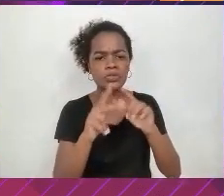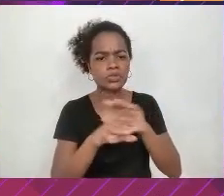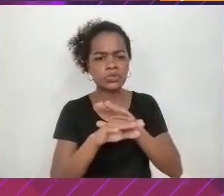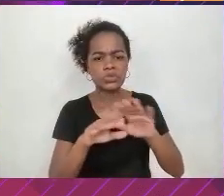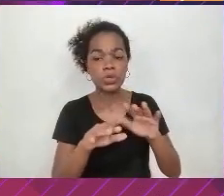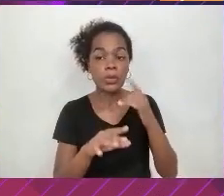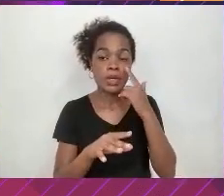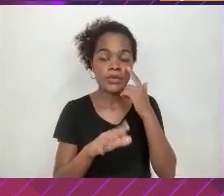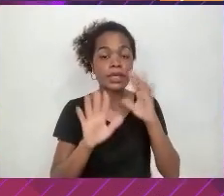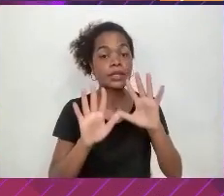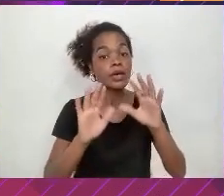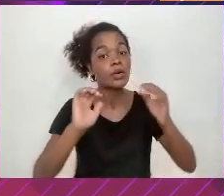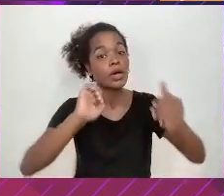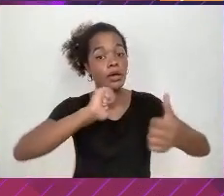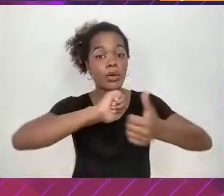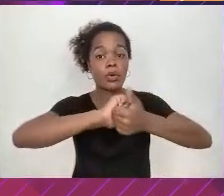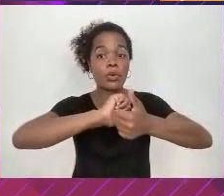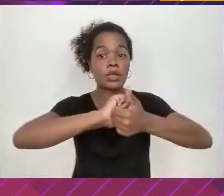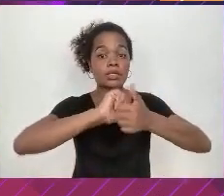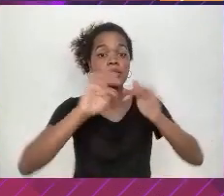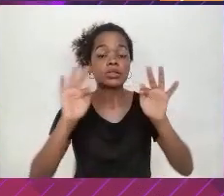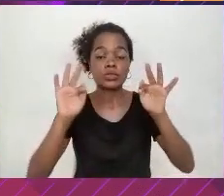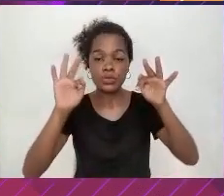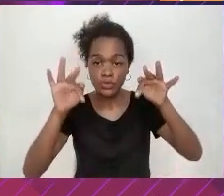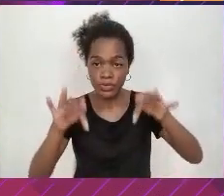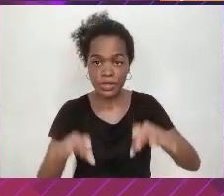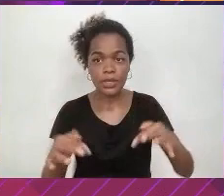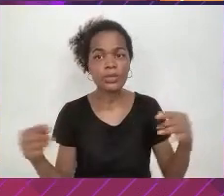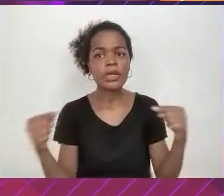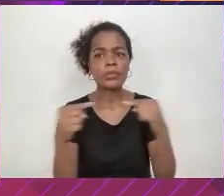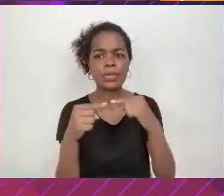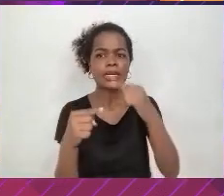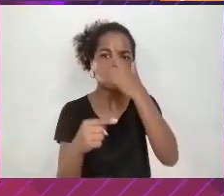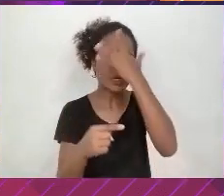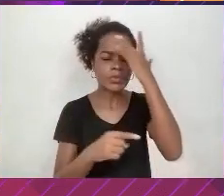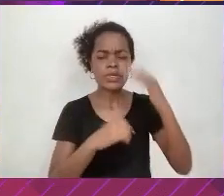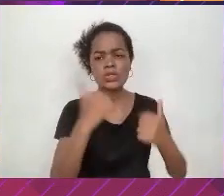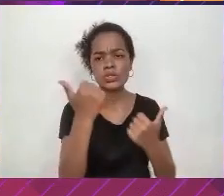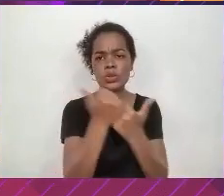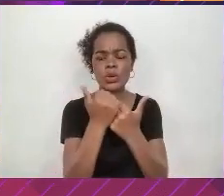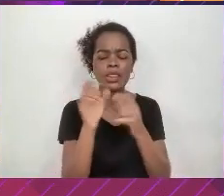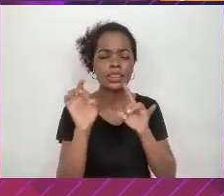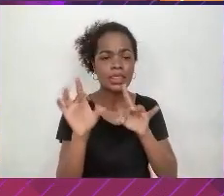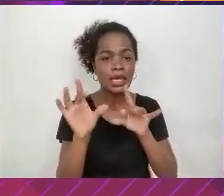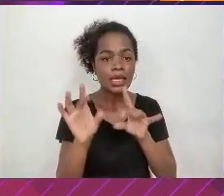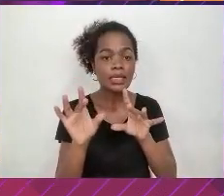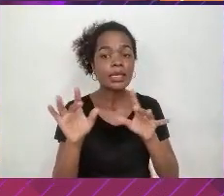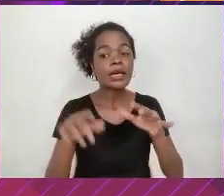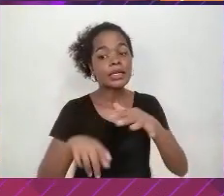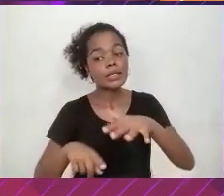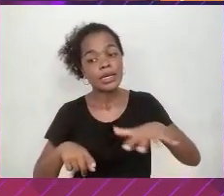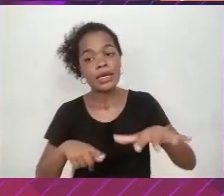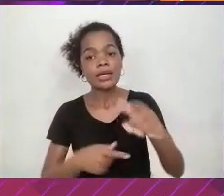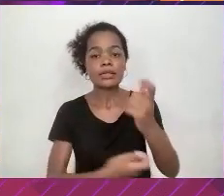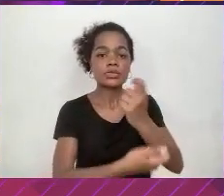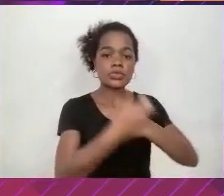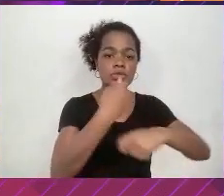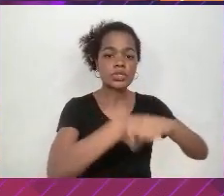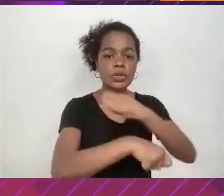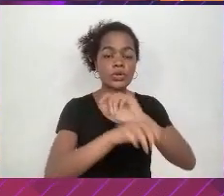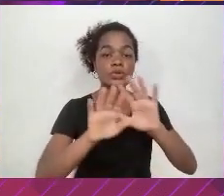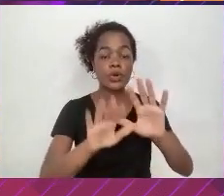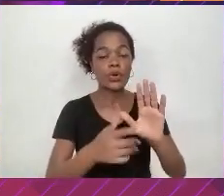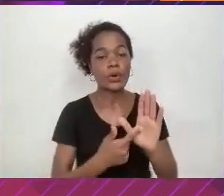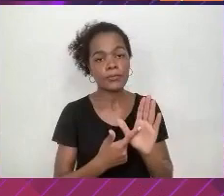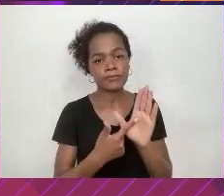garantir a qualidade no final, tanto para técnico quanto para a área de negócio. E aí eu trouxe, então, o seguinte cenário